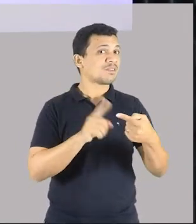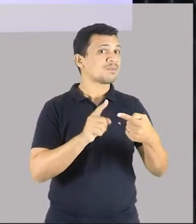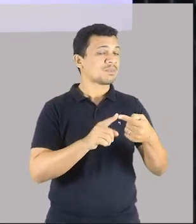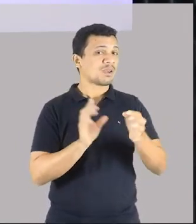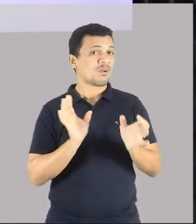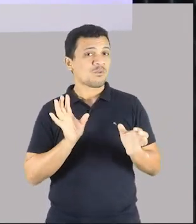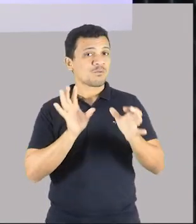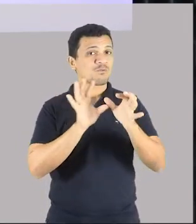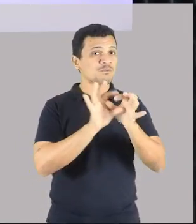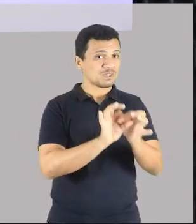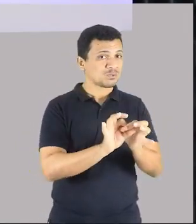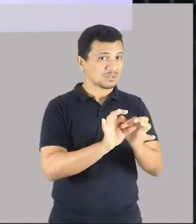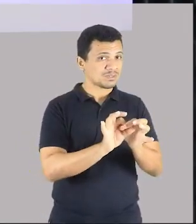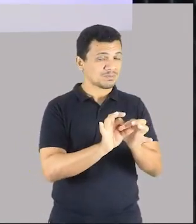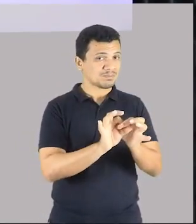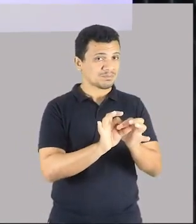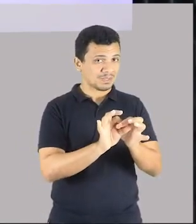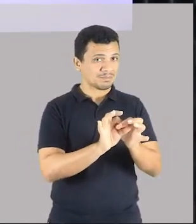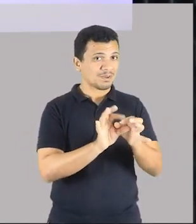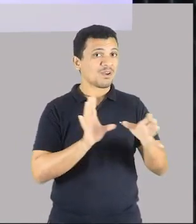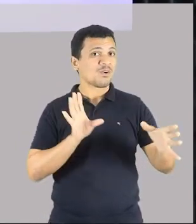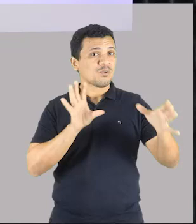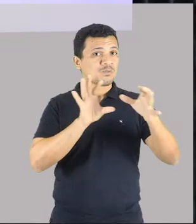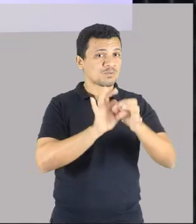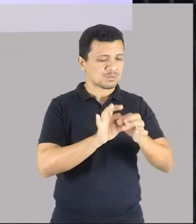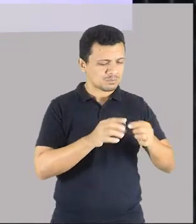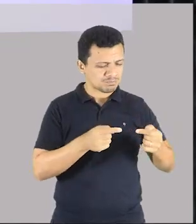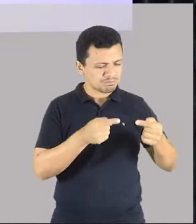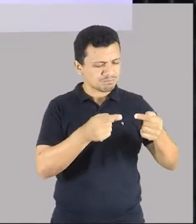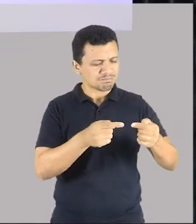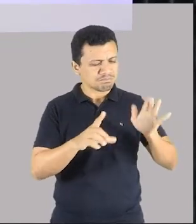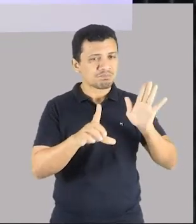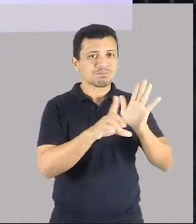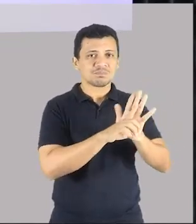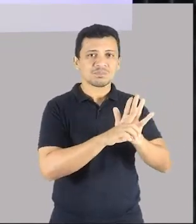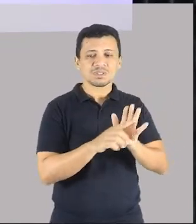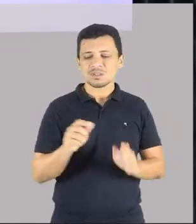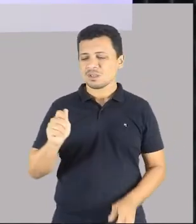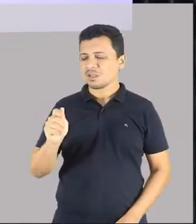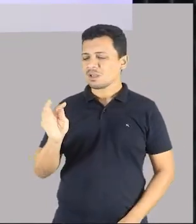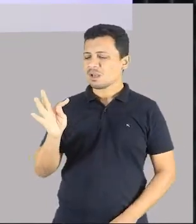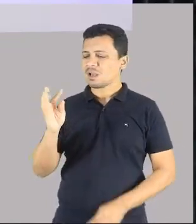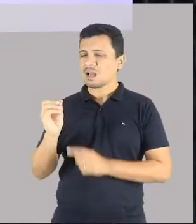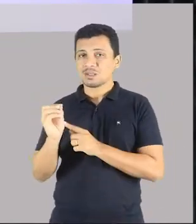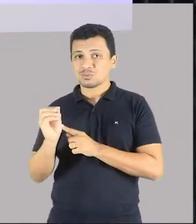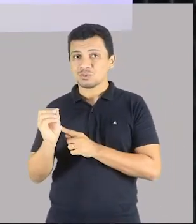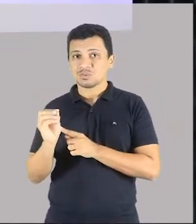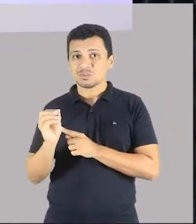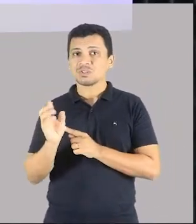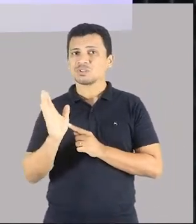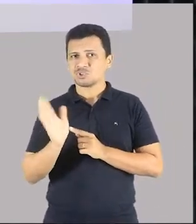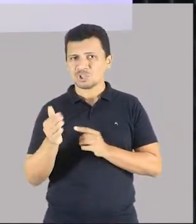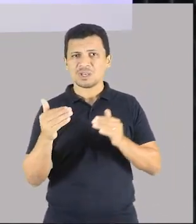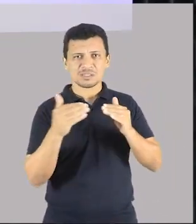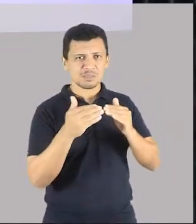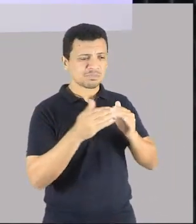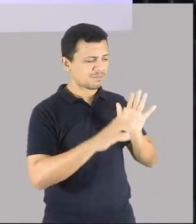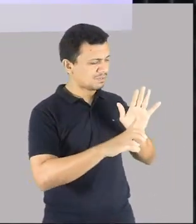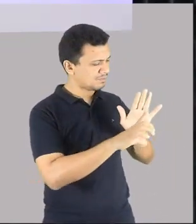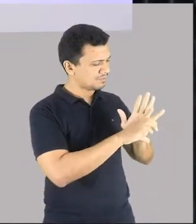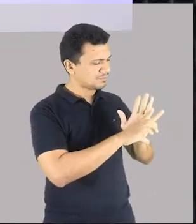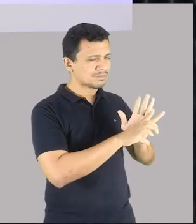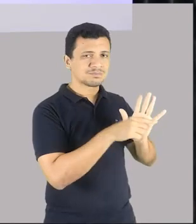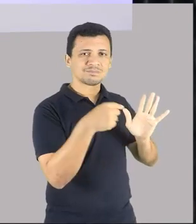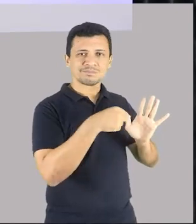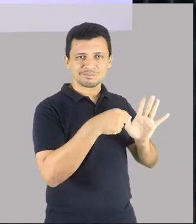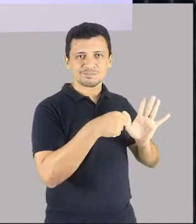da vinculação ou do ato vinculado. É aquele ato que está explicitamente previsto na lei, que vai determinar